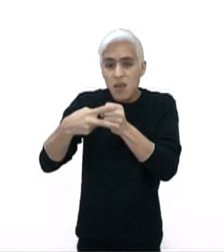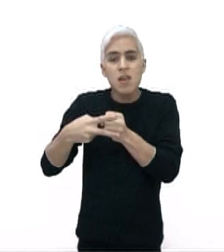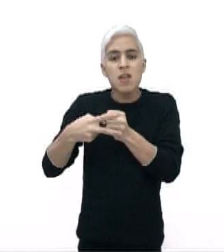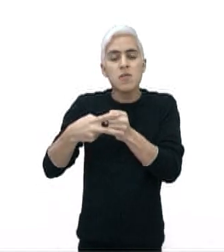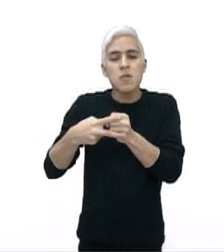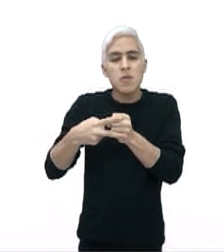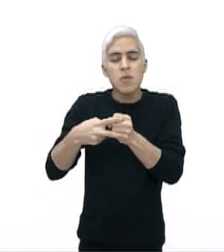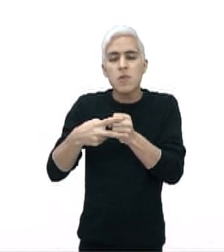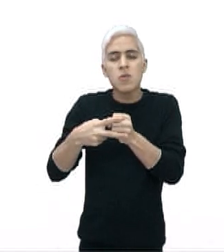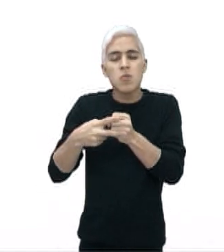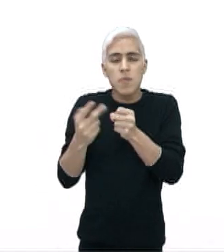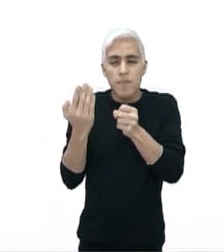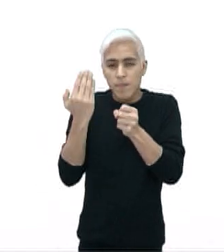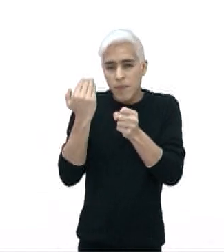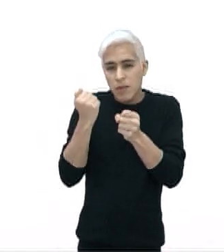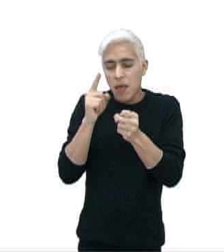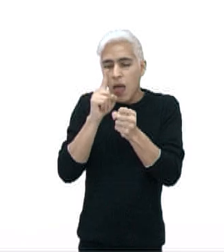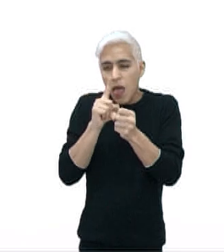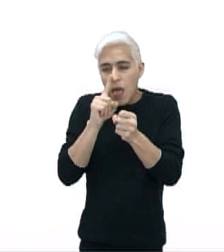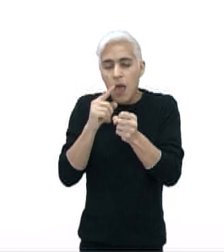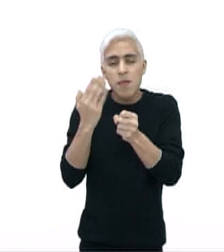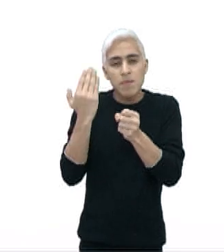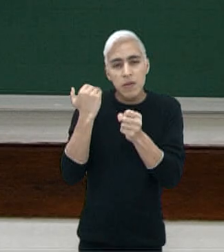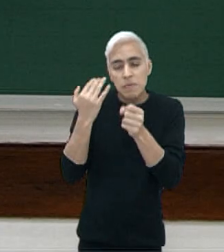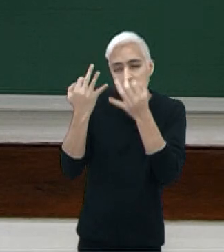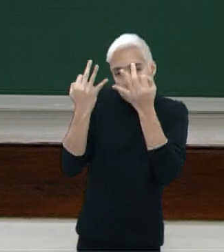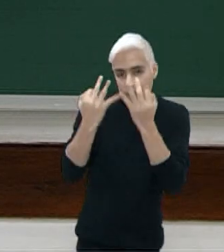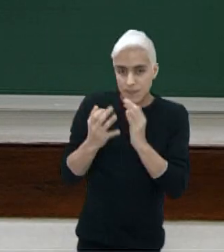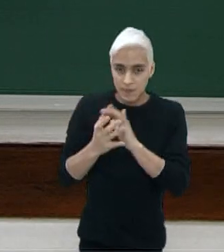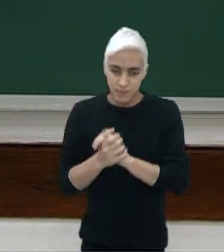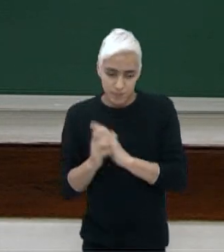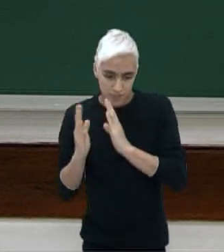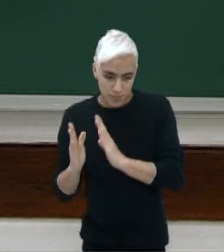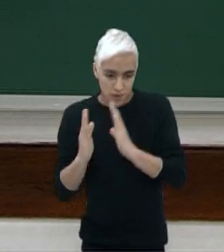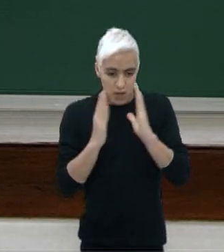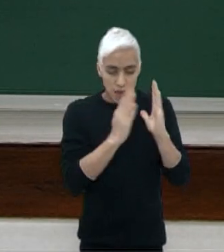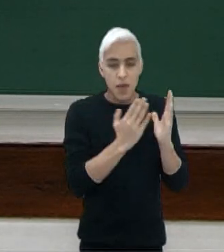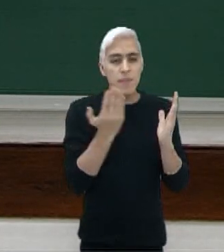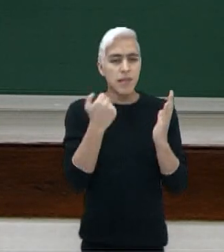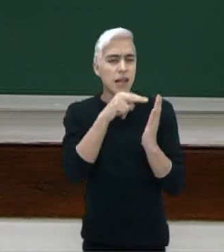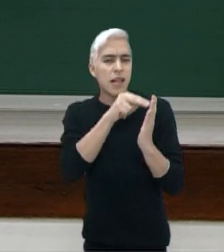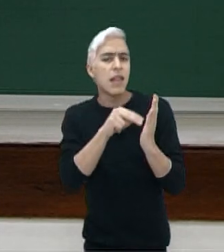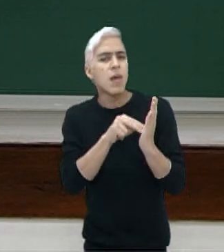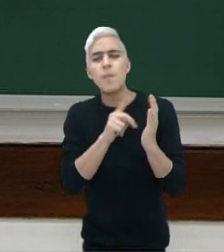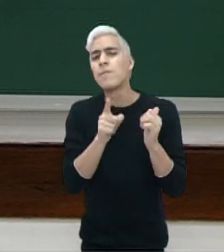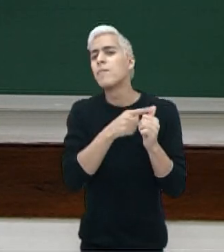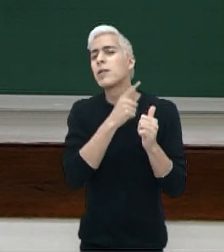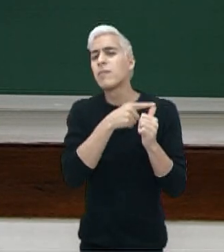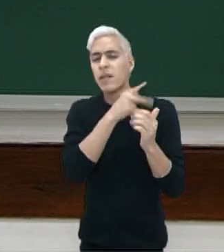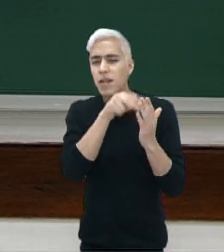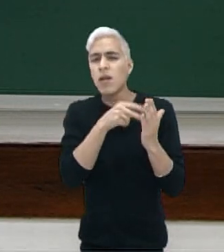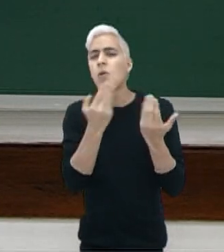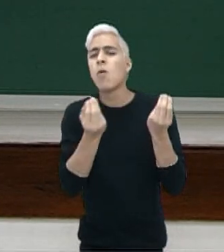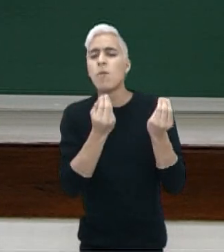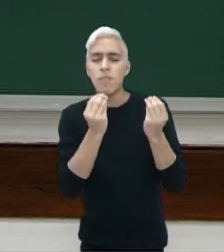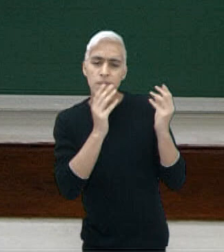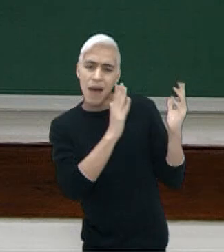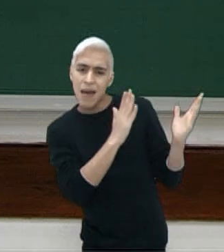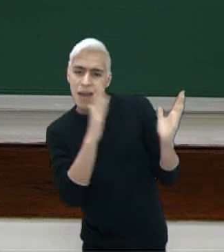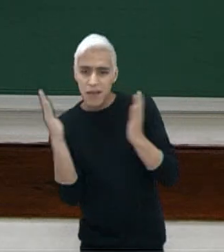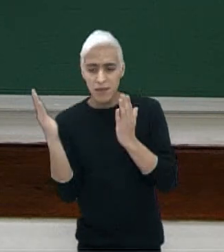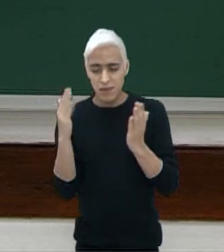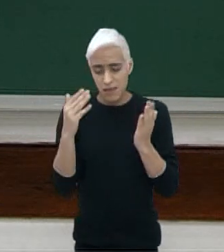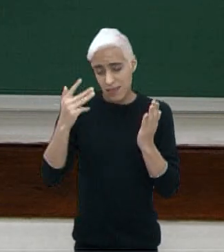pretérito perfeito e imperfeito. O relato que a gente leu estava em qual pessoa? O primeiro lá que a gente viu da biografia?